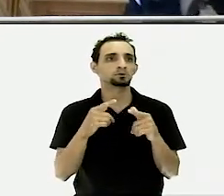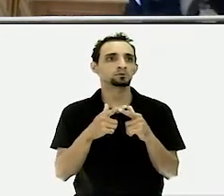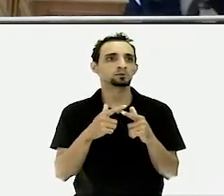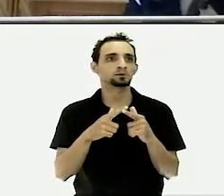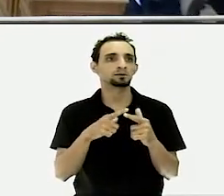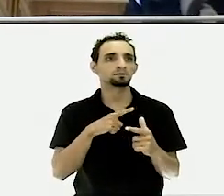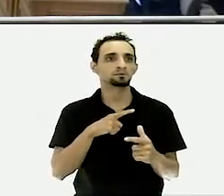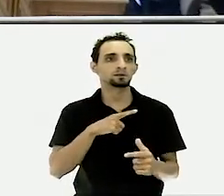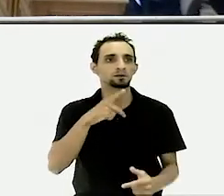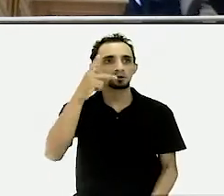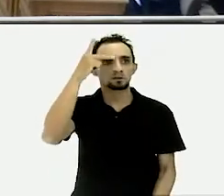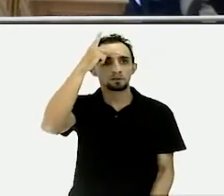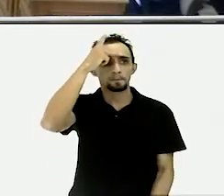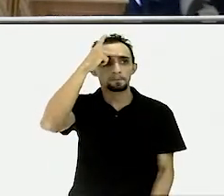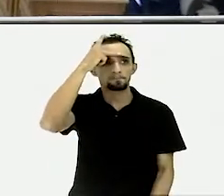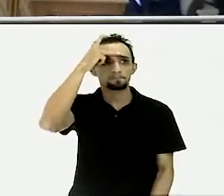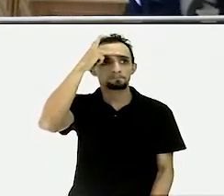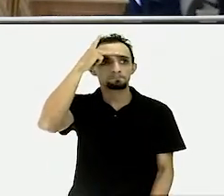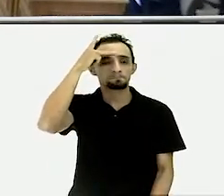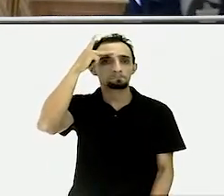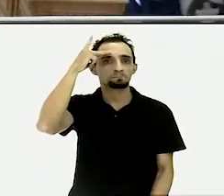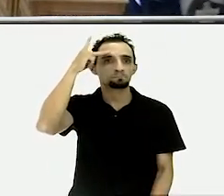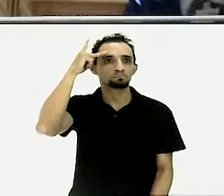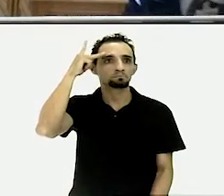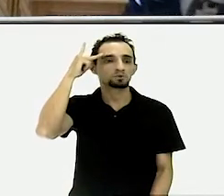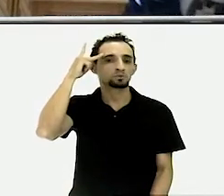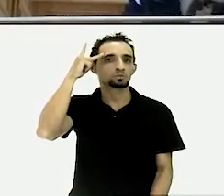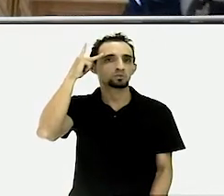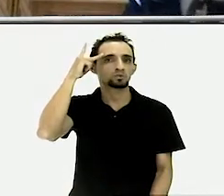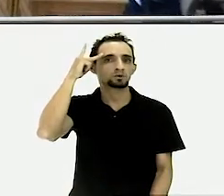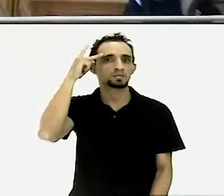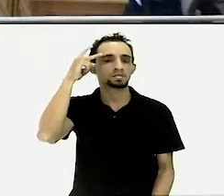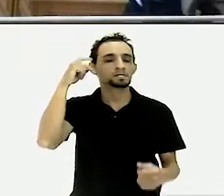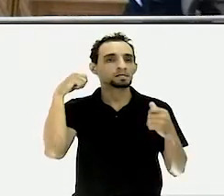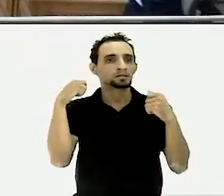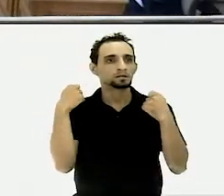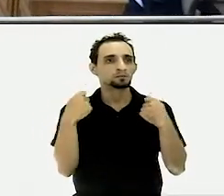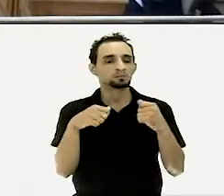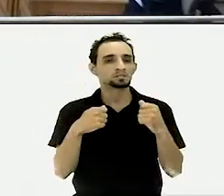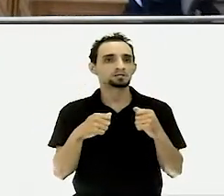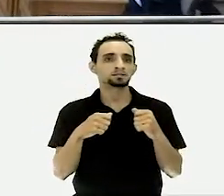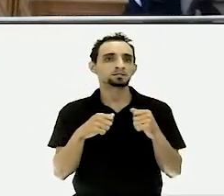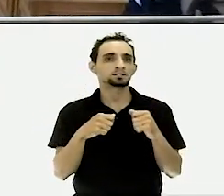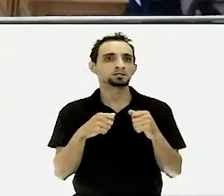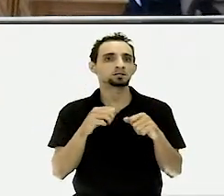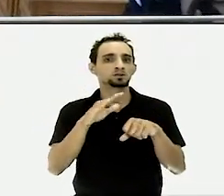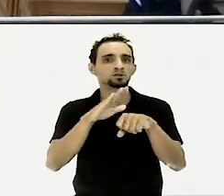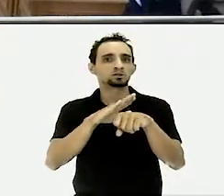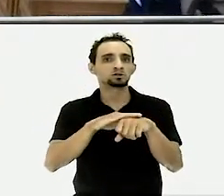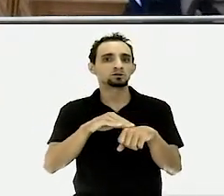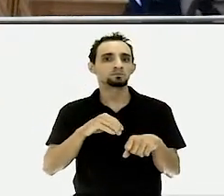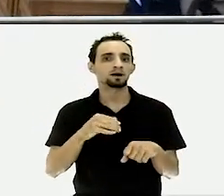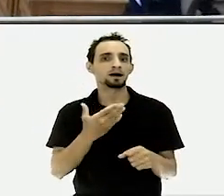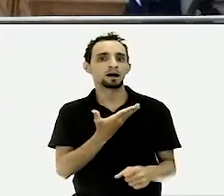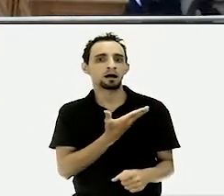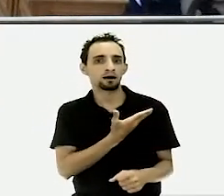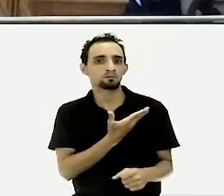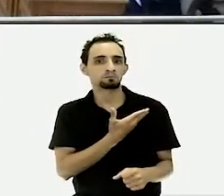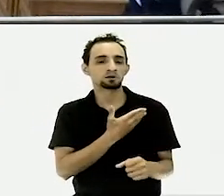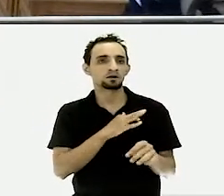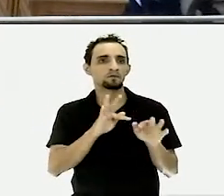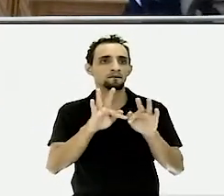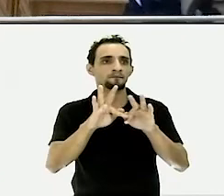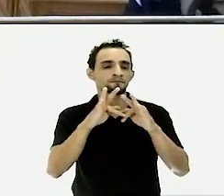são tratadas como objeto, como propriedade, né, do outro, e não existe isso, né? O ser humano, ele é um